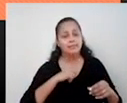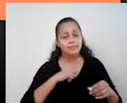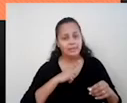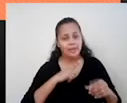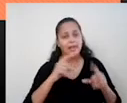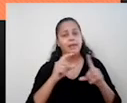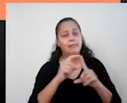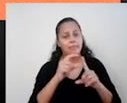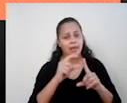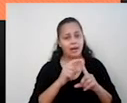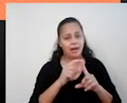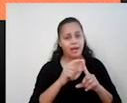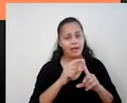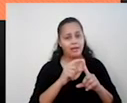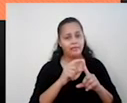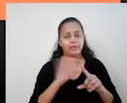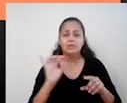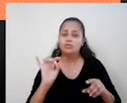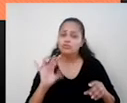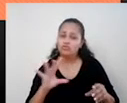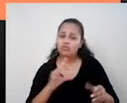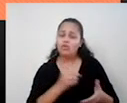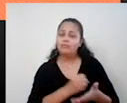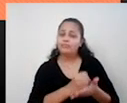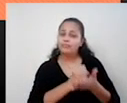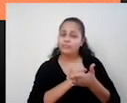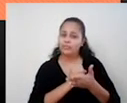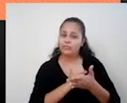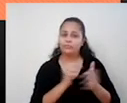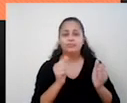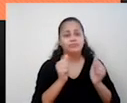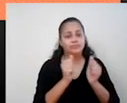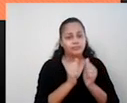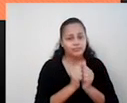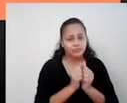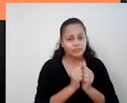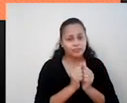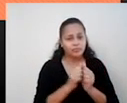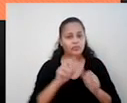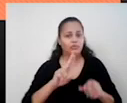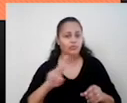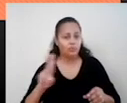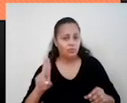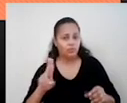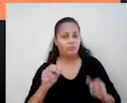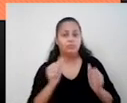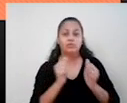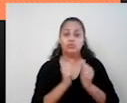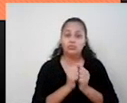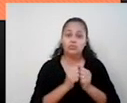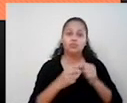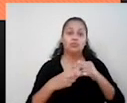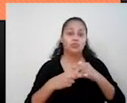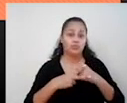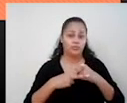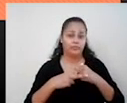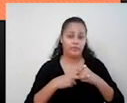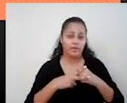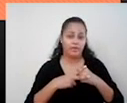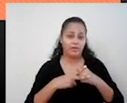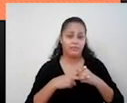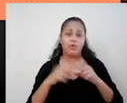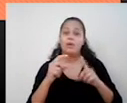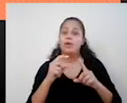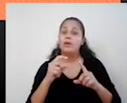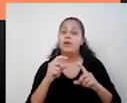termos que são acessórios. Nós já estudamos alguns, vocês se recordam? Nós falamos dos adjuntos. O adjunto adnominal, o adjunto adverbial,